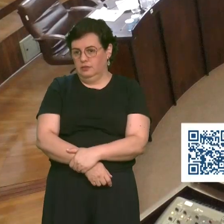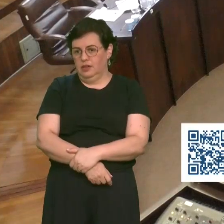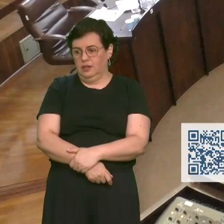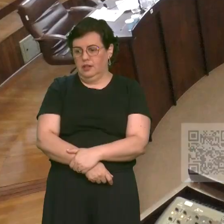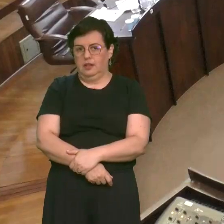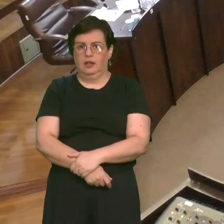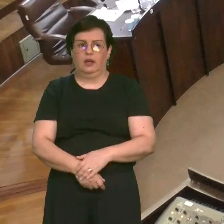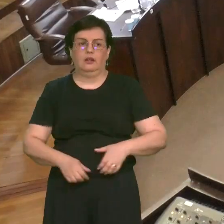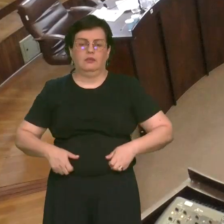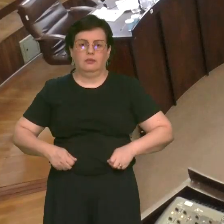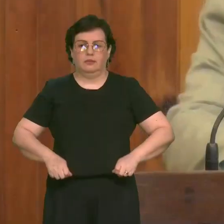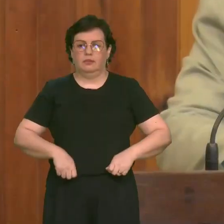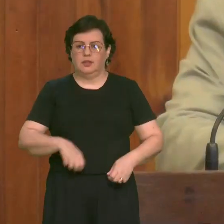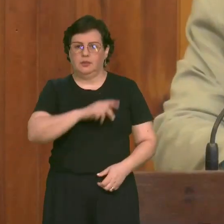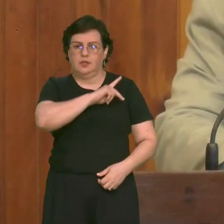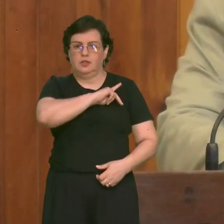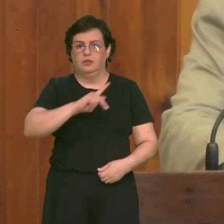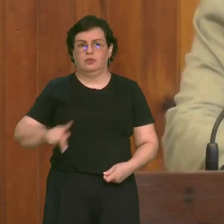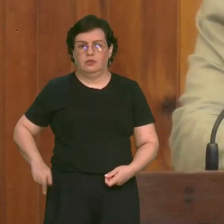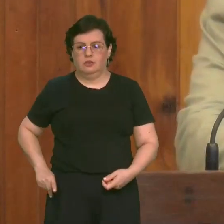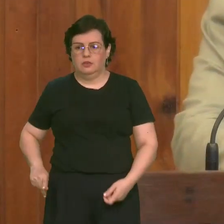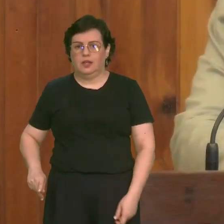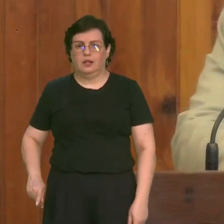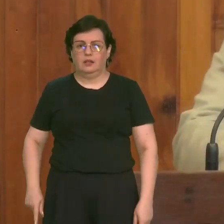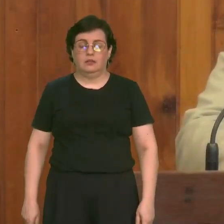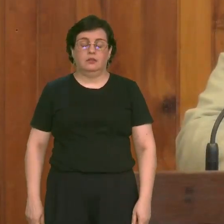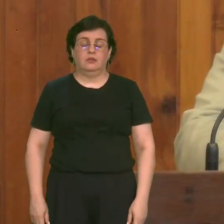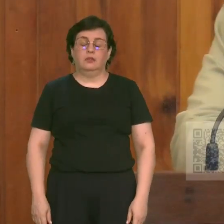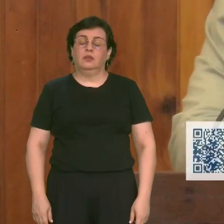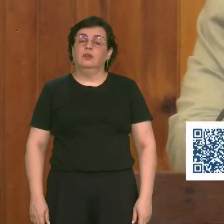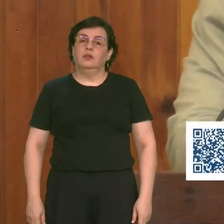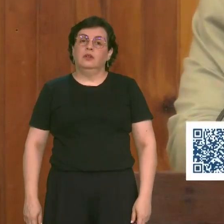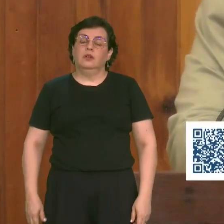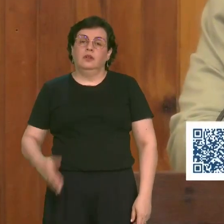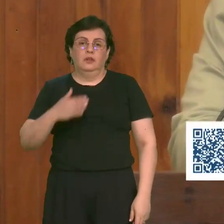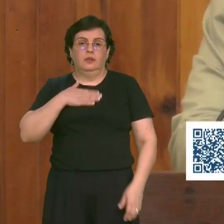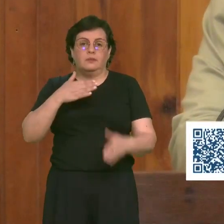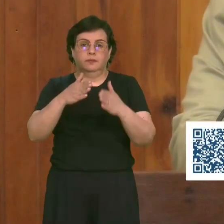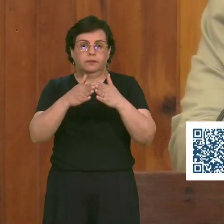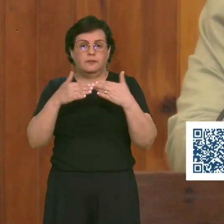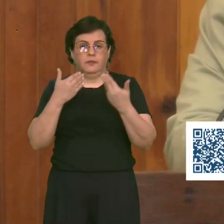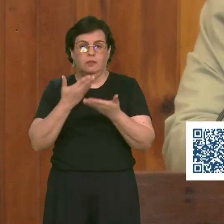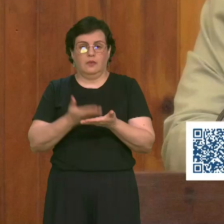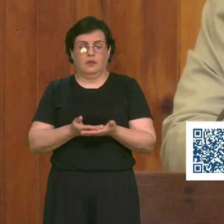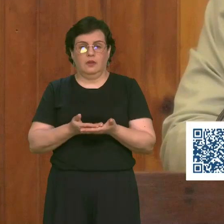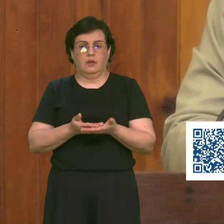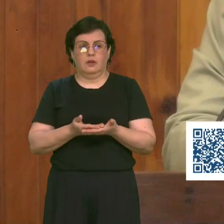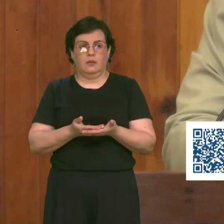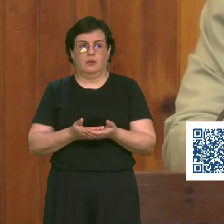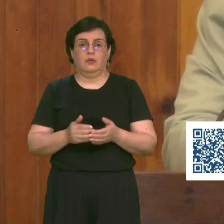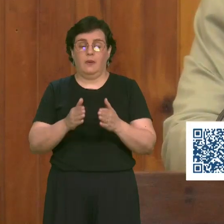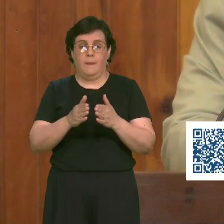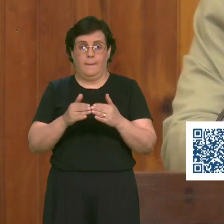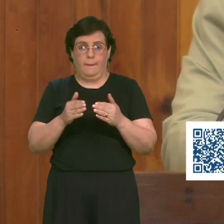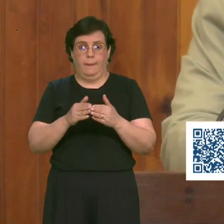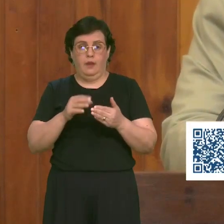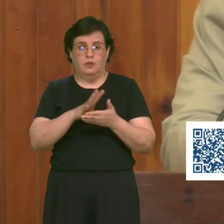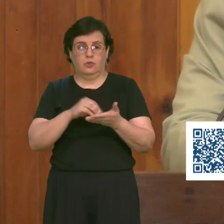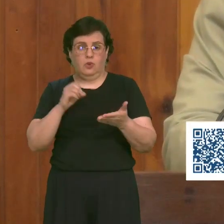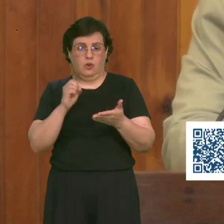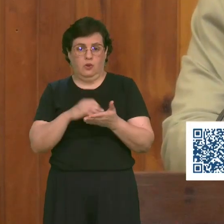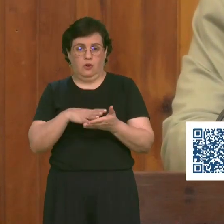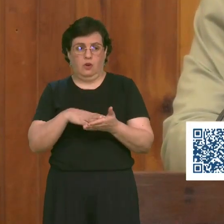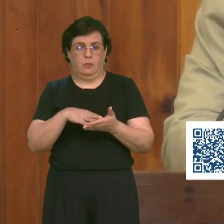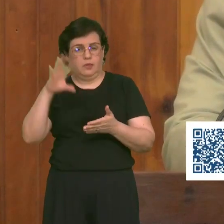senhor presidente nobres pares no requerimento 1833 solicita informações de cópias das decisões administrativas